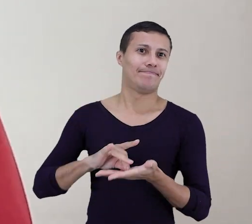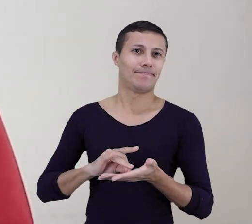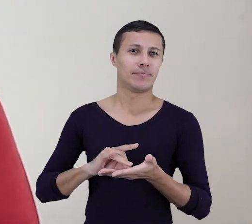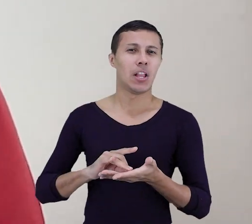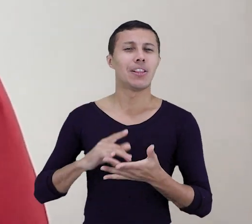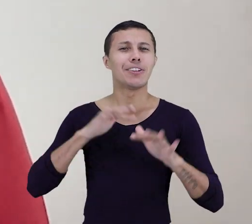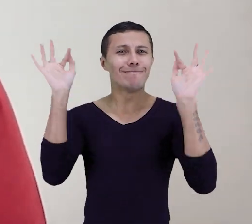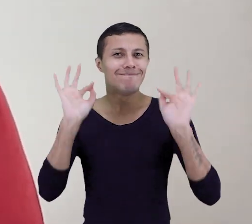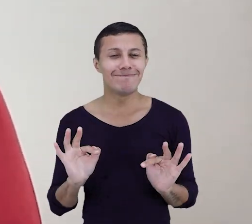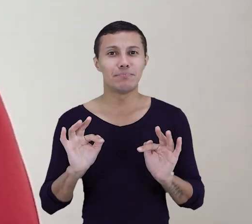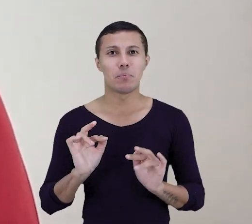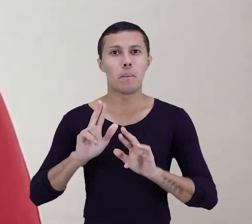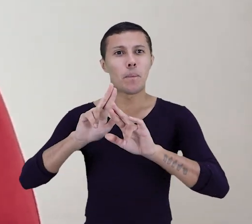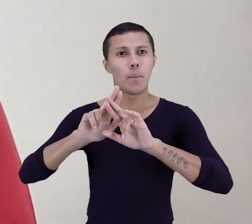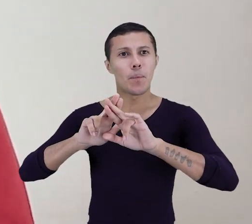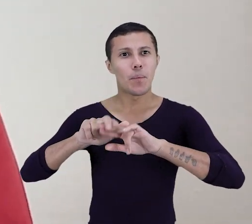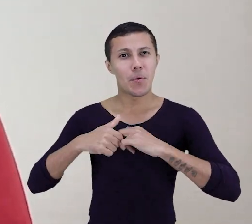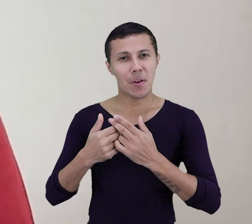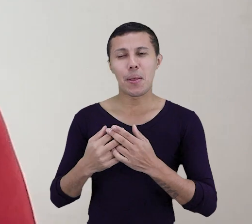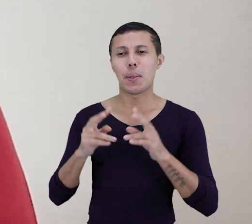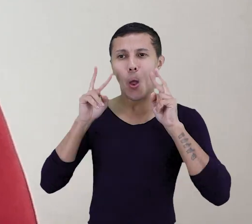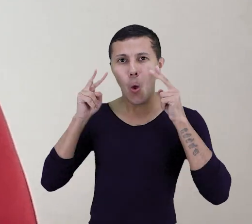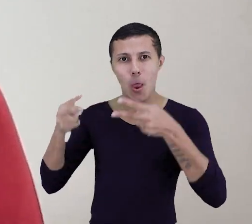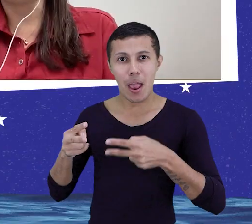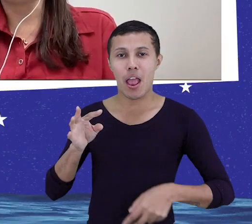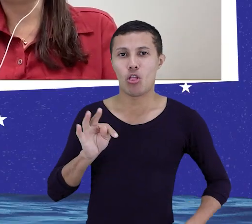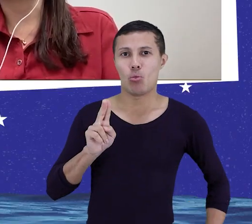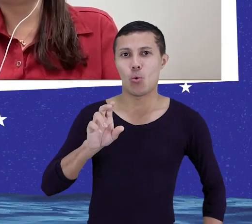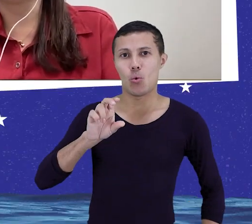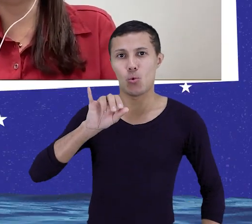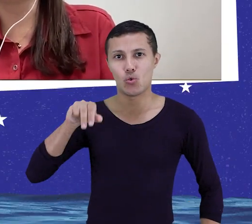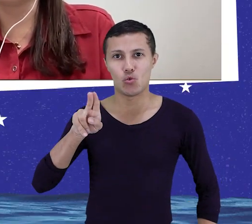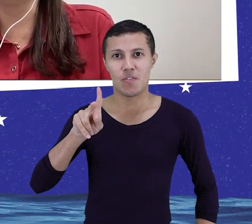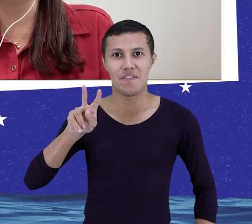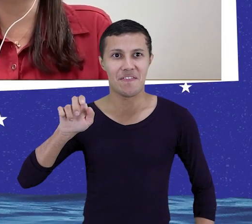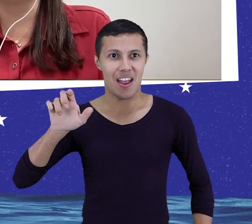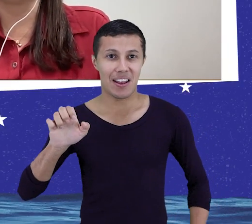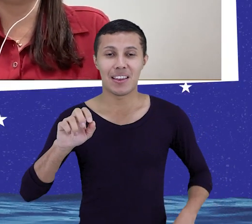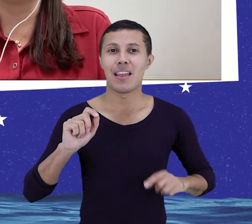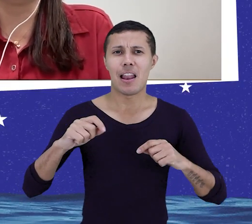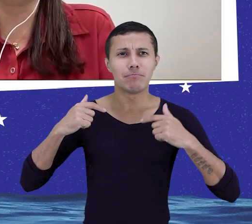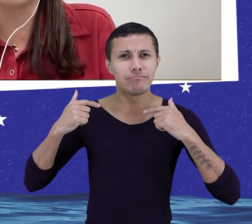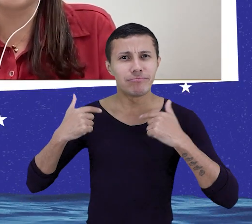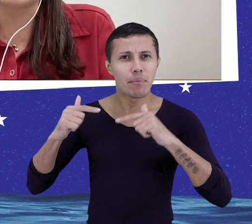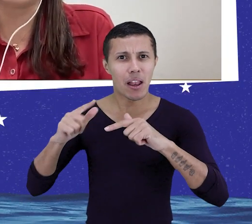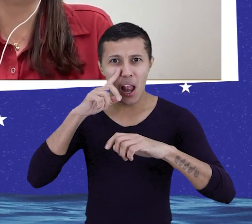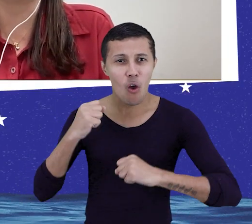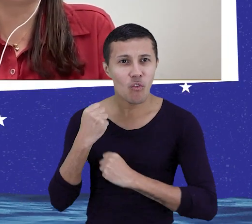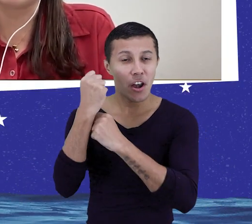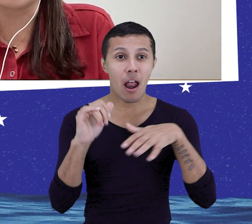Nós ficamos muito felizes com esse reconhecimento. A Tucuju Valley, ela vem trabalhando, ela vem fortalecendo